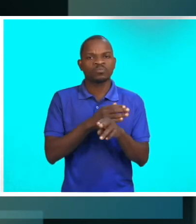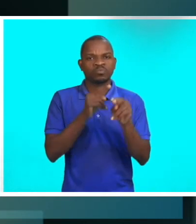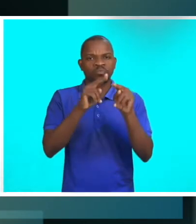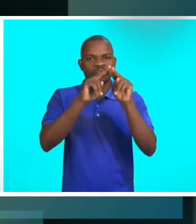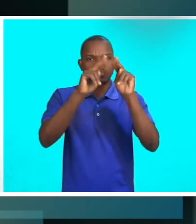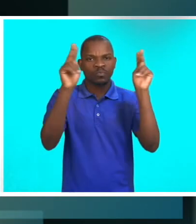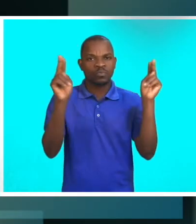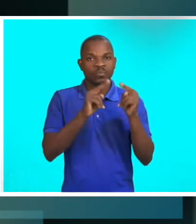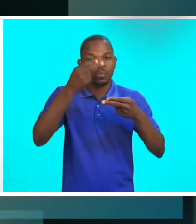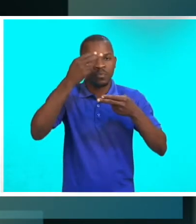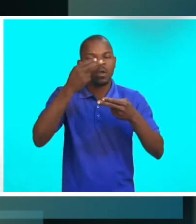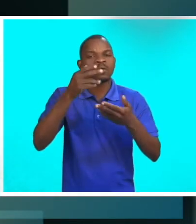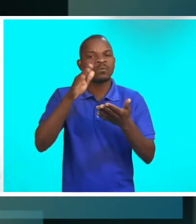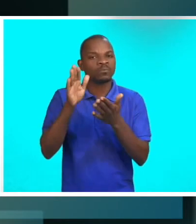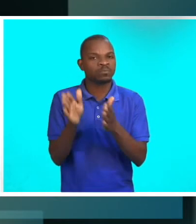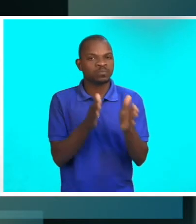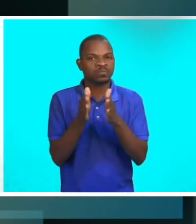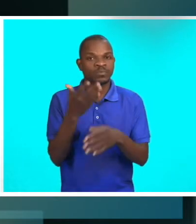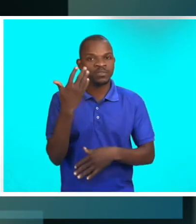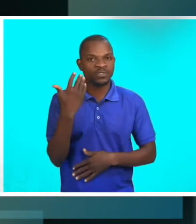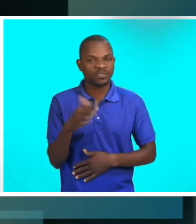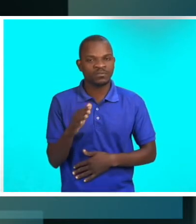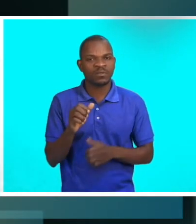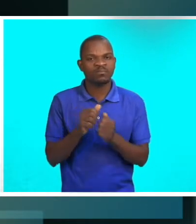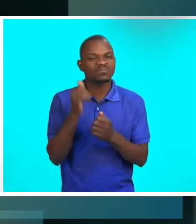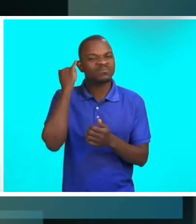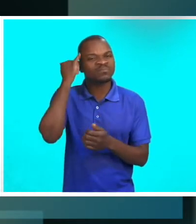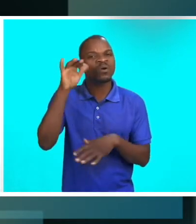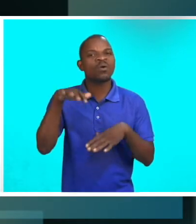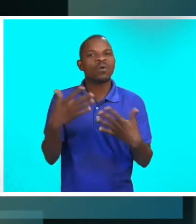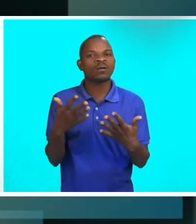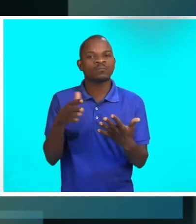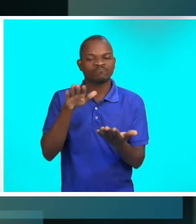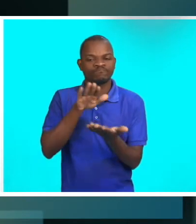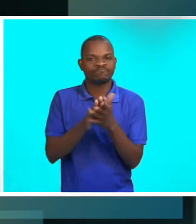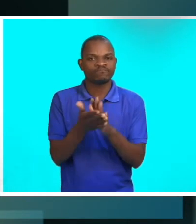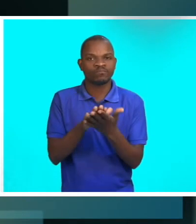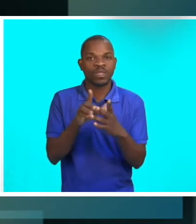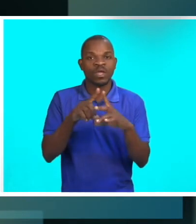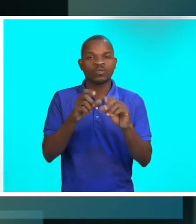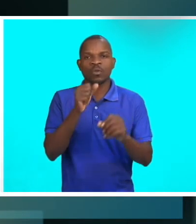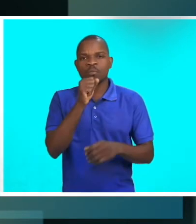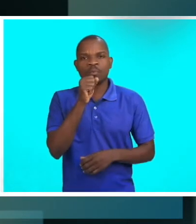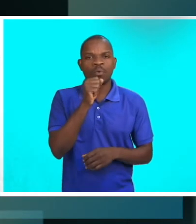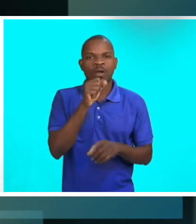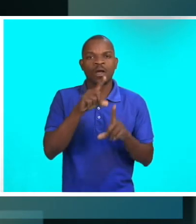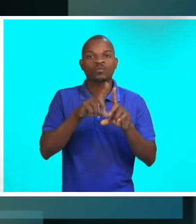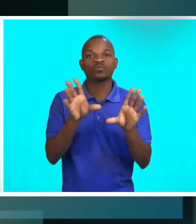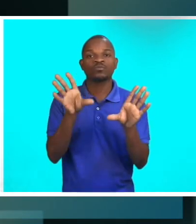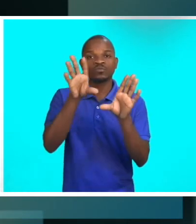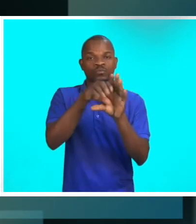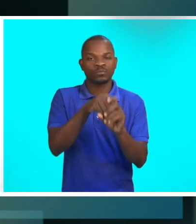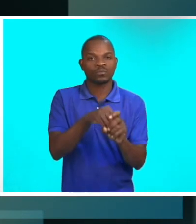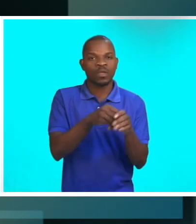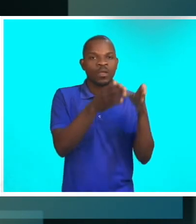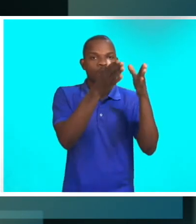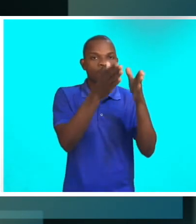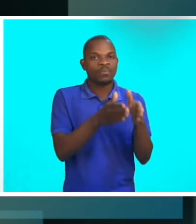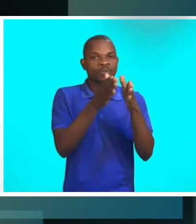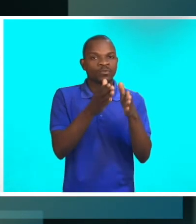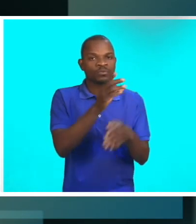A ideia era criar um espetáculo de Inclusão entre pessoas com deficiência e tantos outros